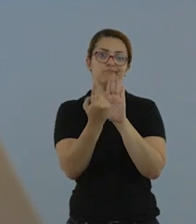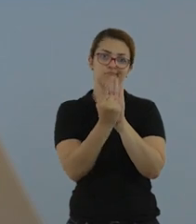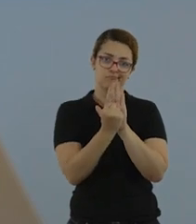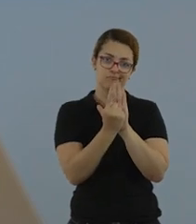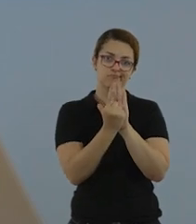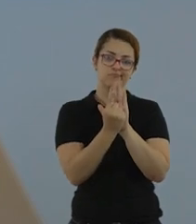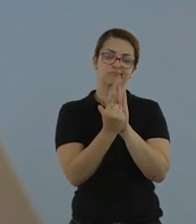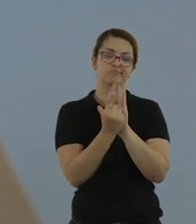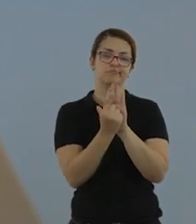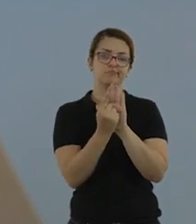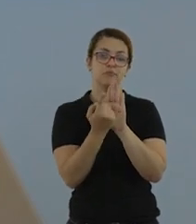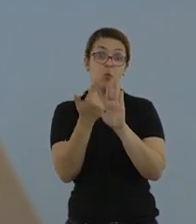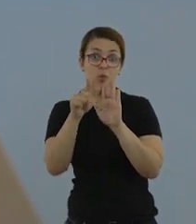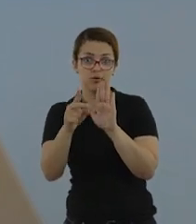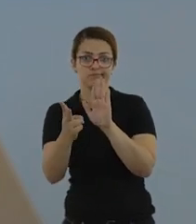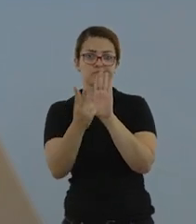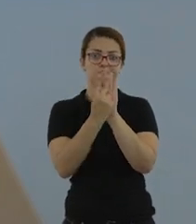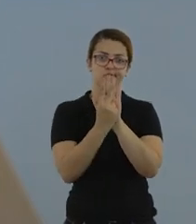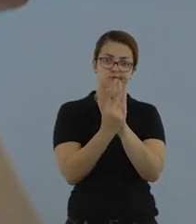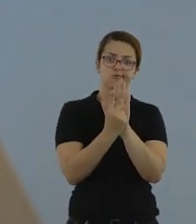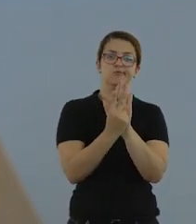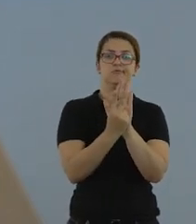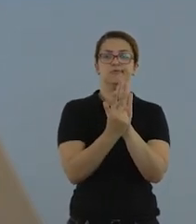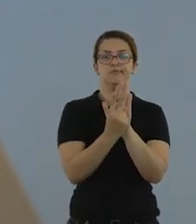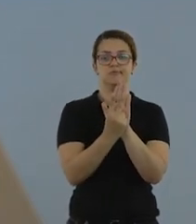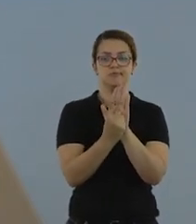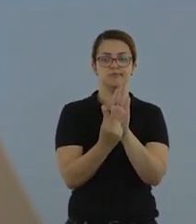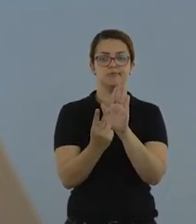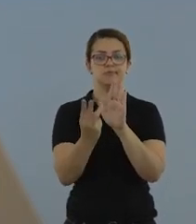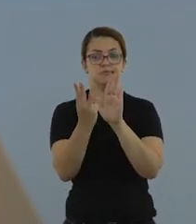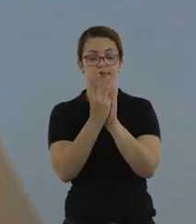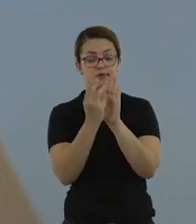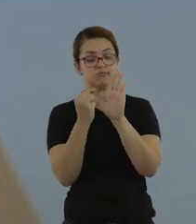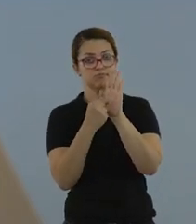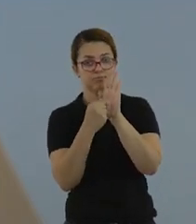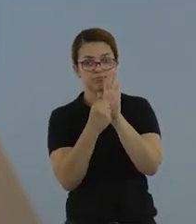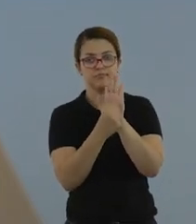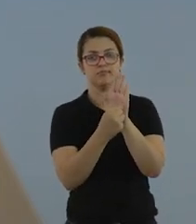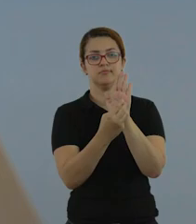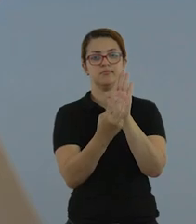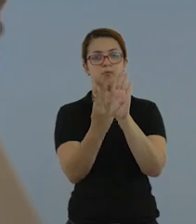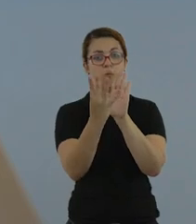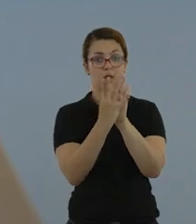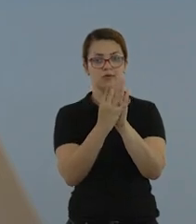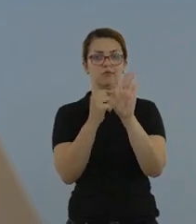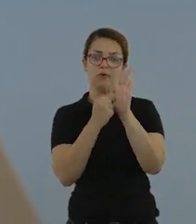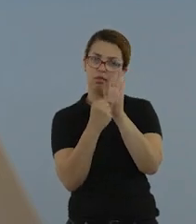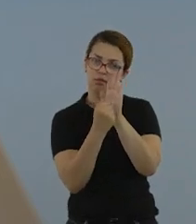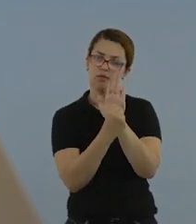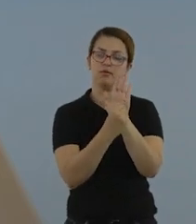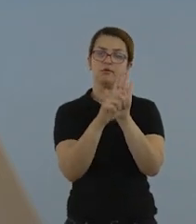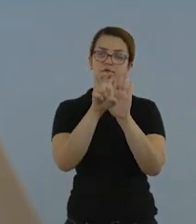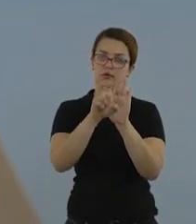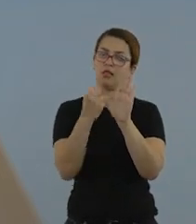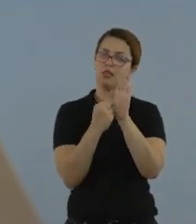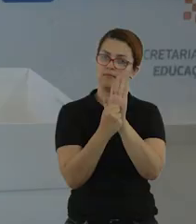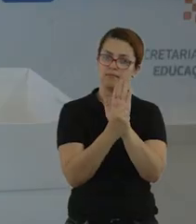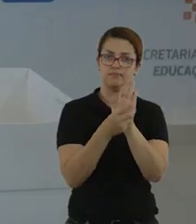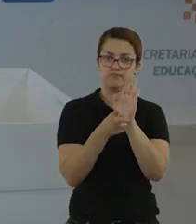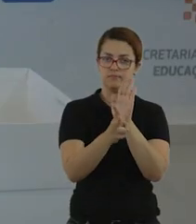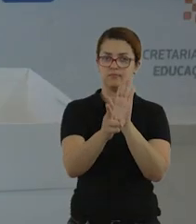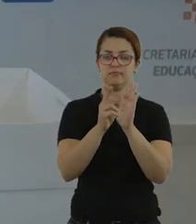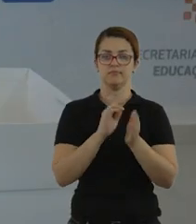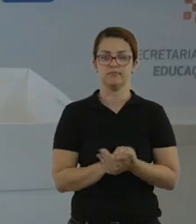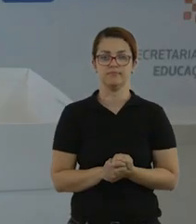número 1 com uma bolinha, o número 2 com duas bolinhas, o número 3 com três bolinhas e assim por diante. Tudo